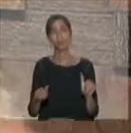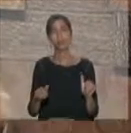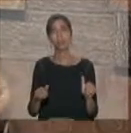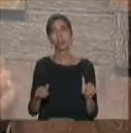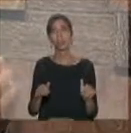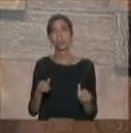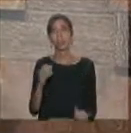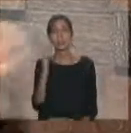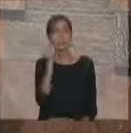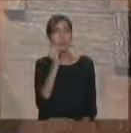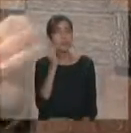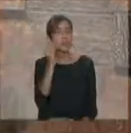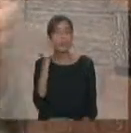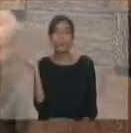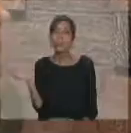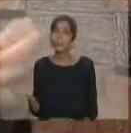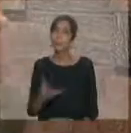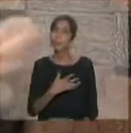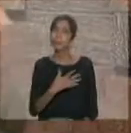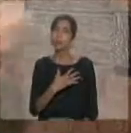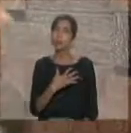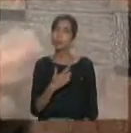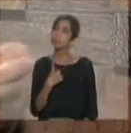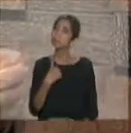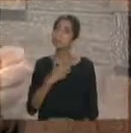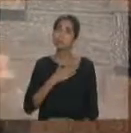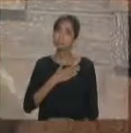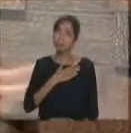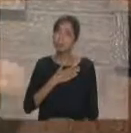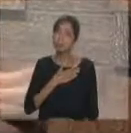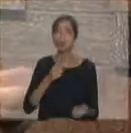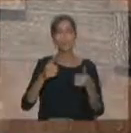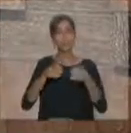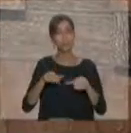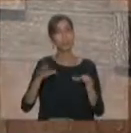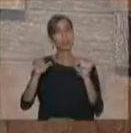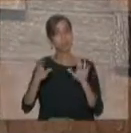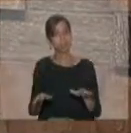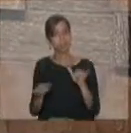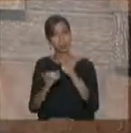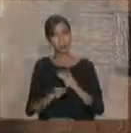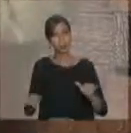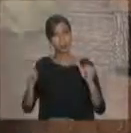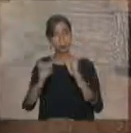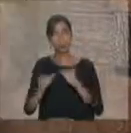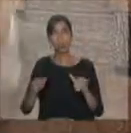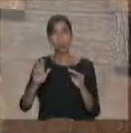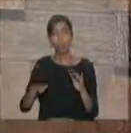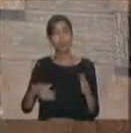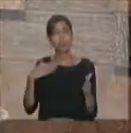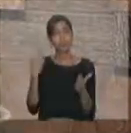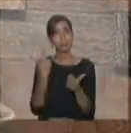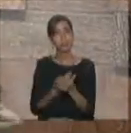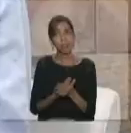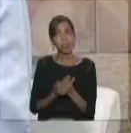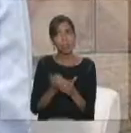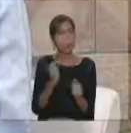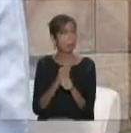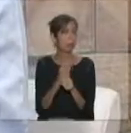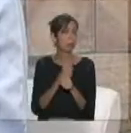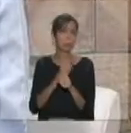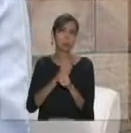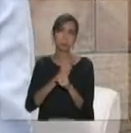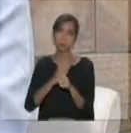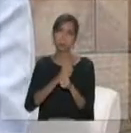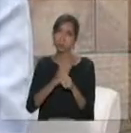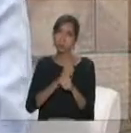foi uma experiência nova. E eu gostei daquilo, fiquei na publicidade até... Ficou muitos anos,